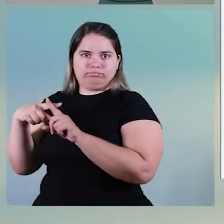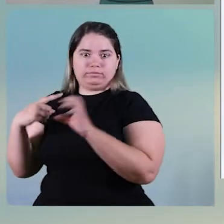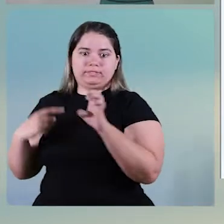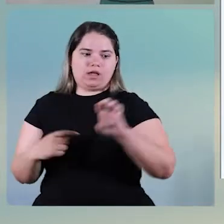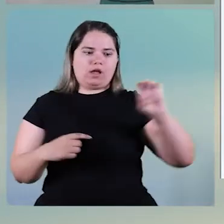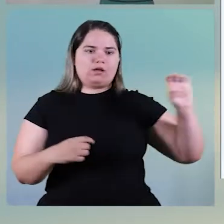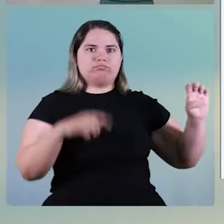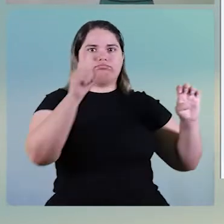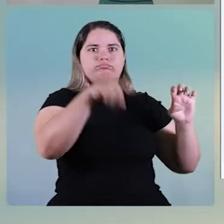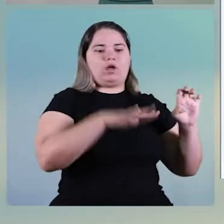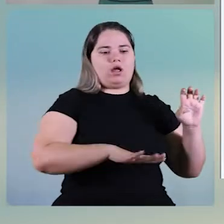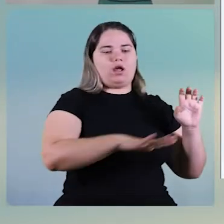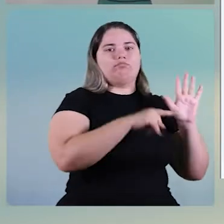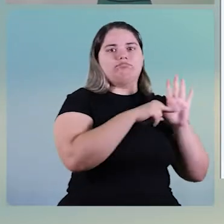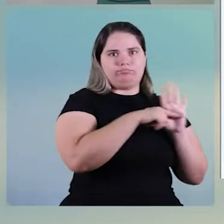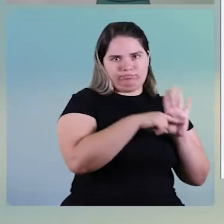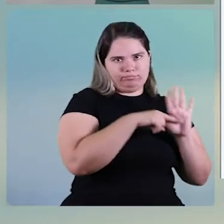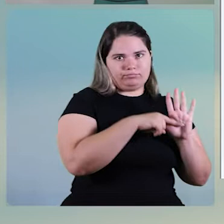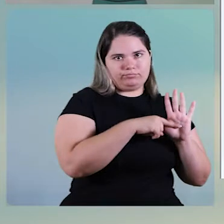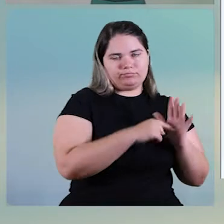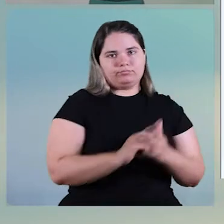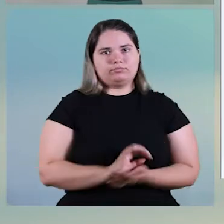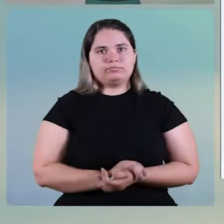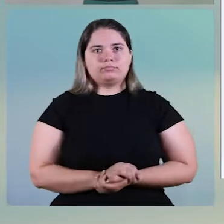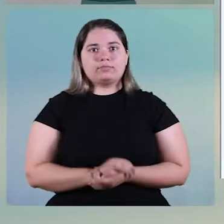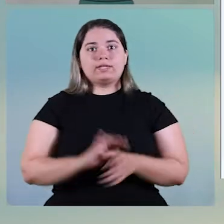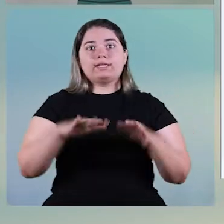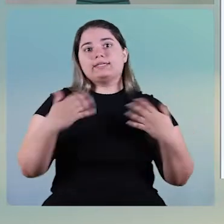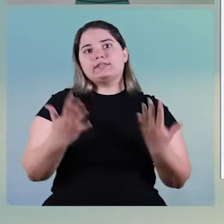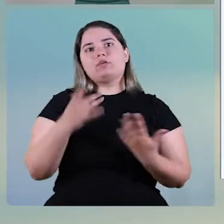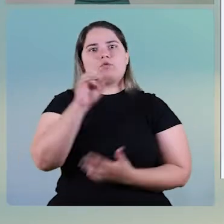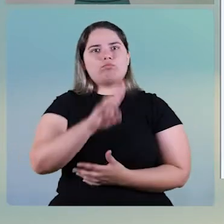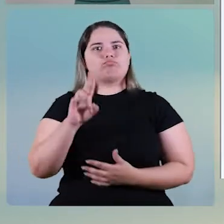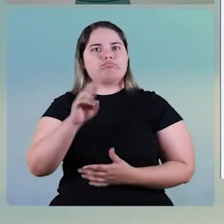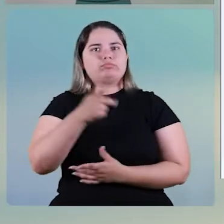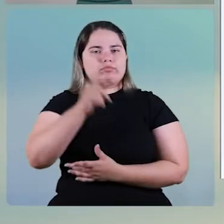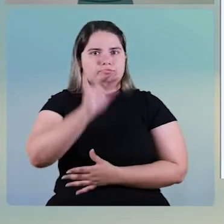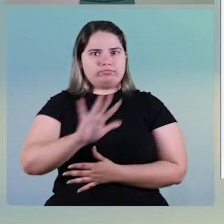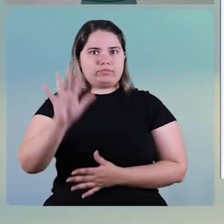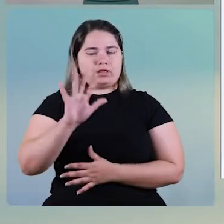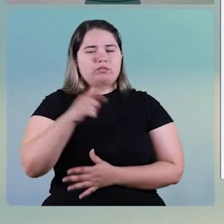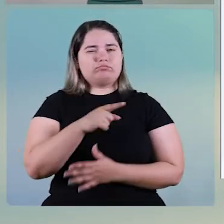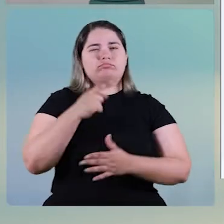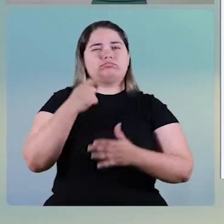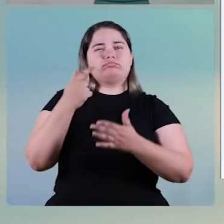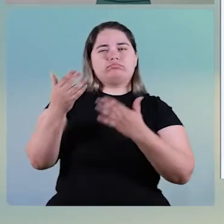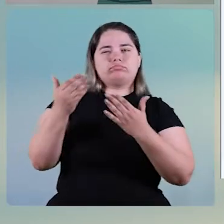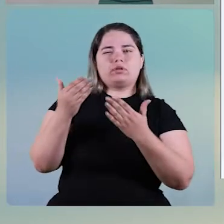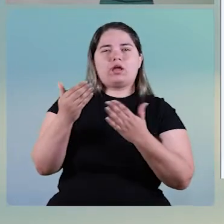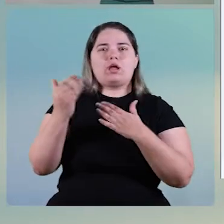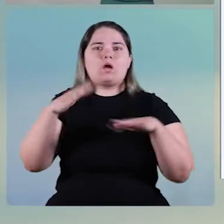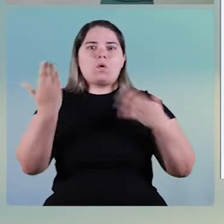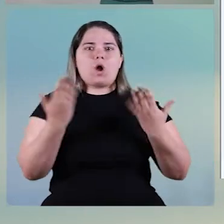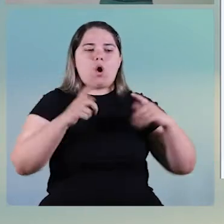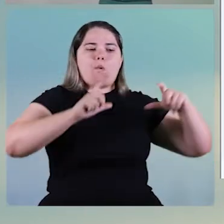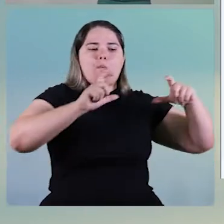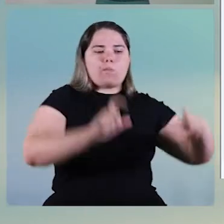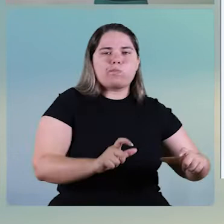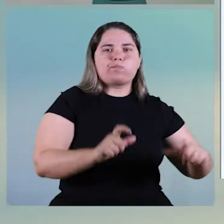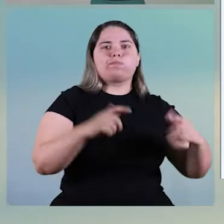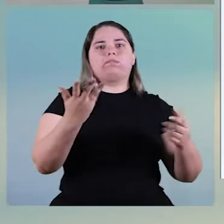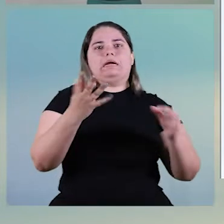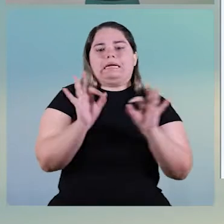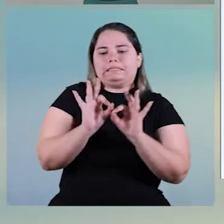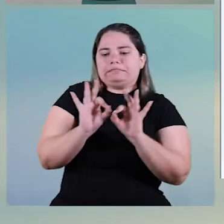referencial são os espaços negativos. Então nós vamos pegar essa figura e vamos analisar a posição, o